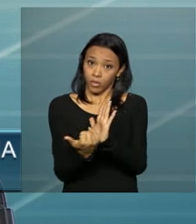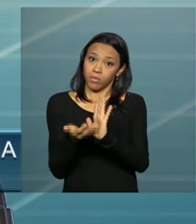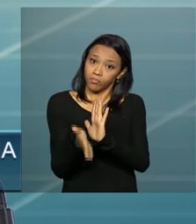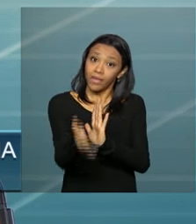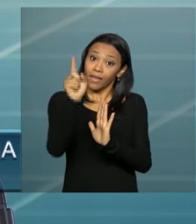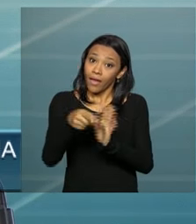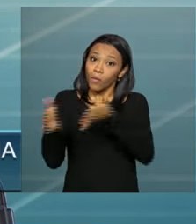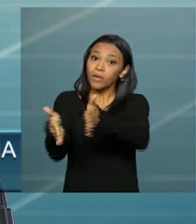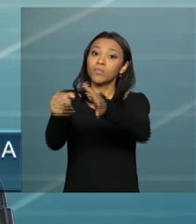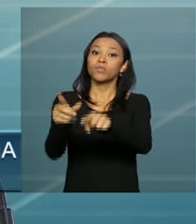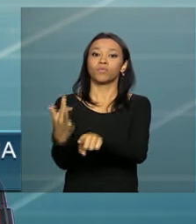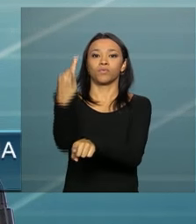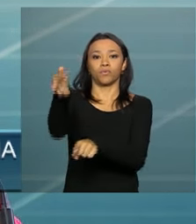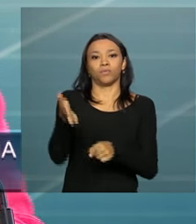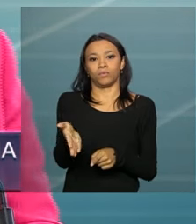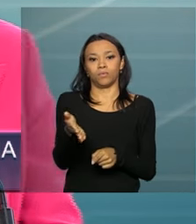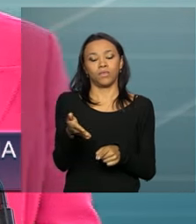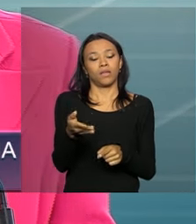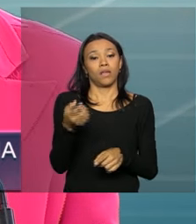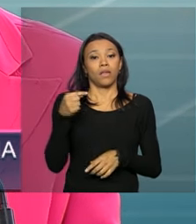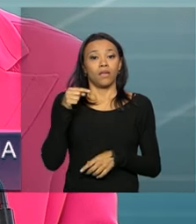o caminho do futuro.